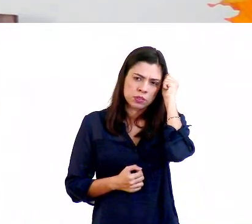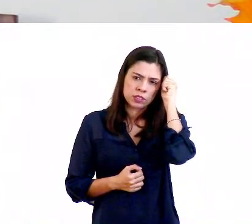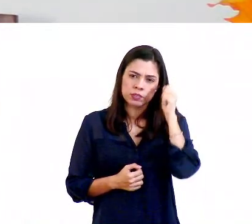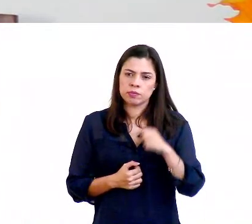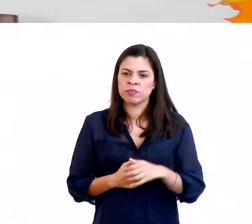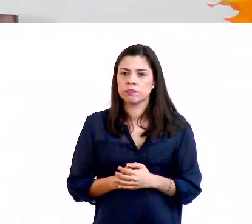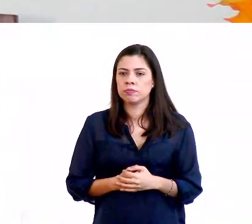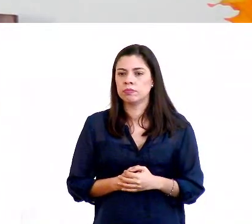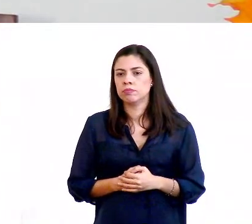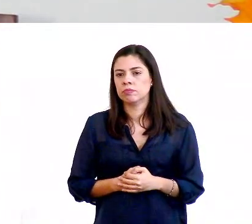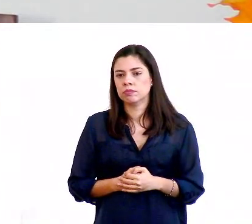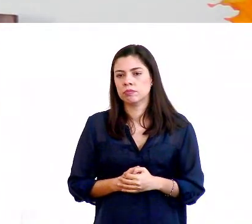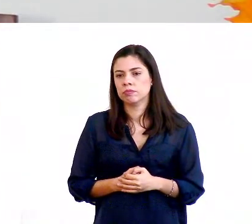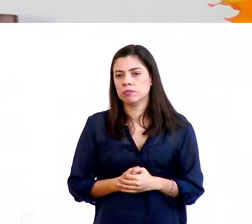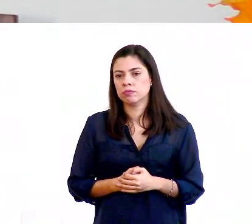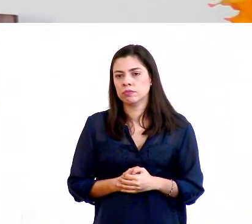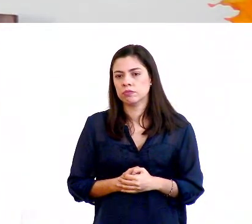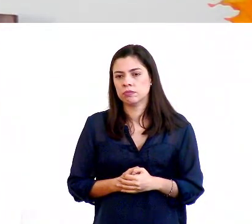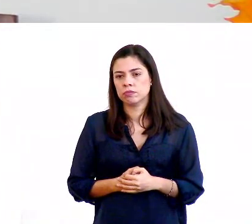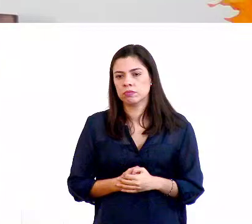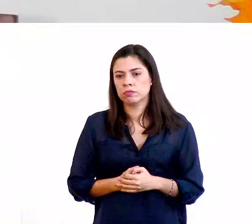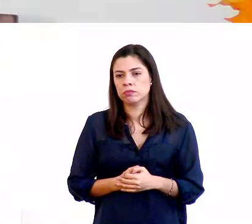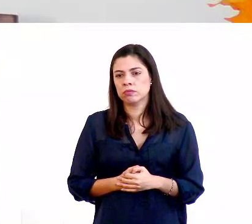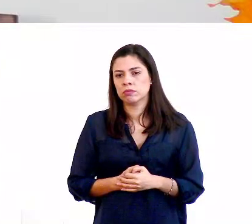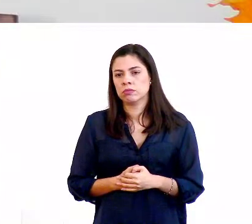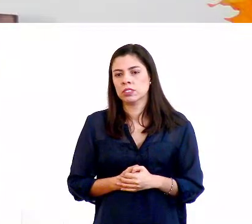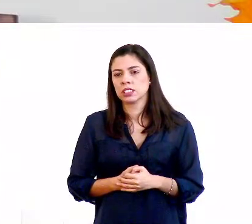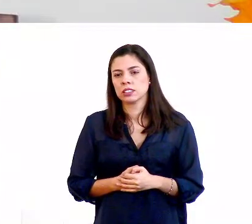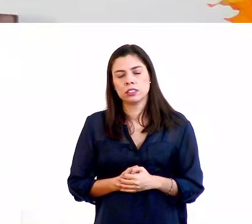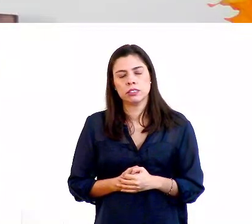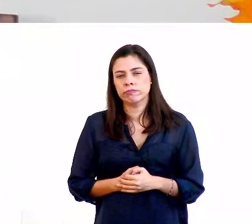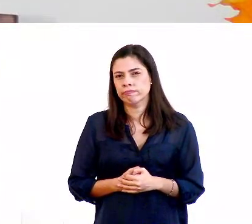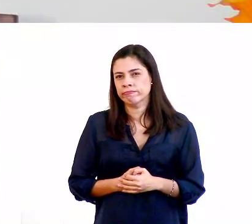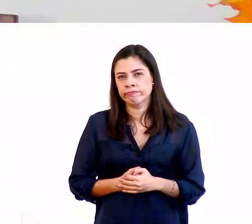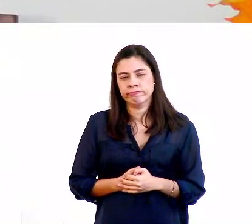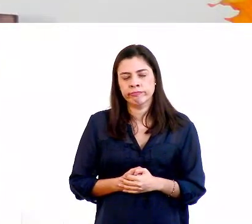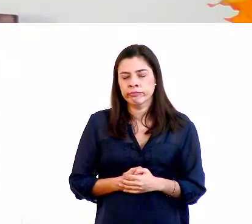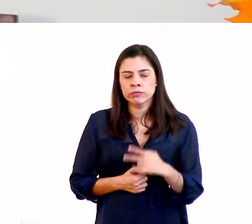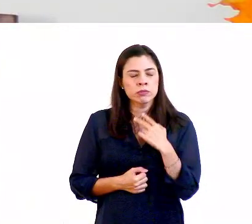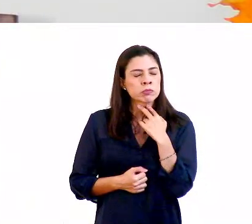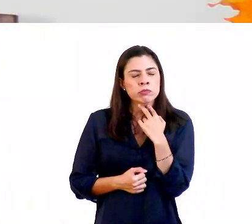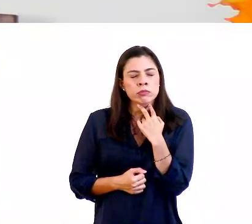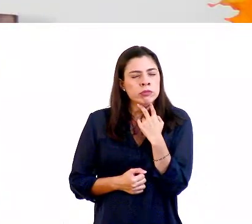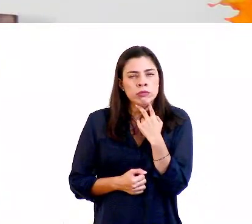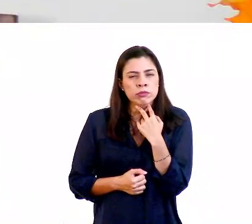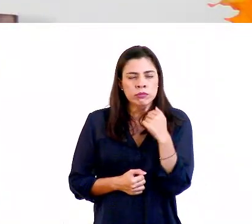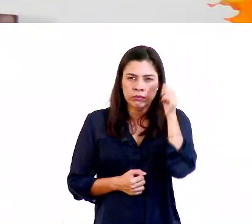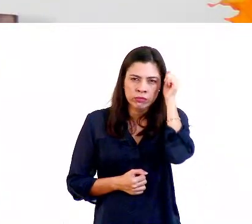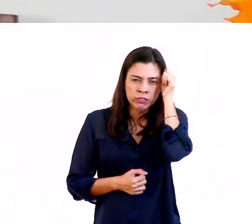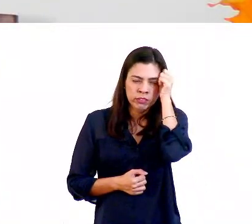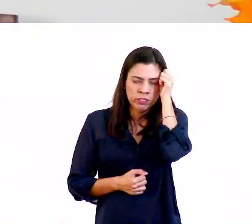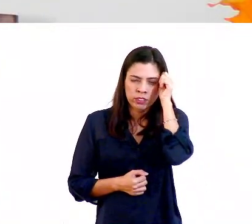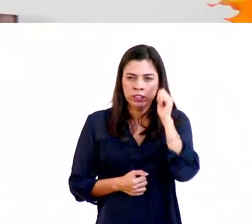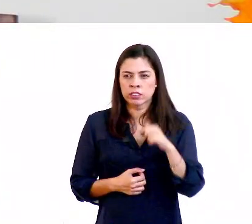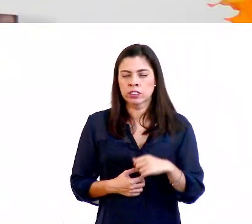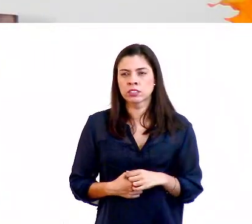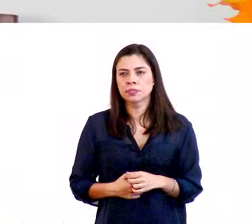desespero. Não há arrependimento possível para quem põe o pé depois da linha.